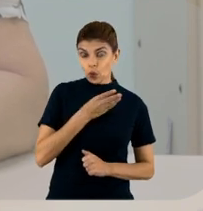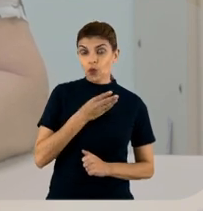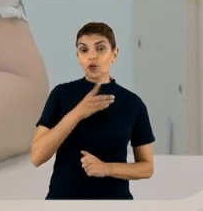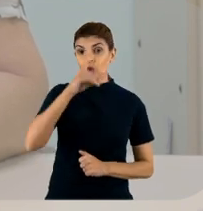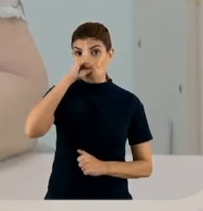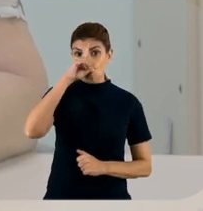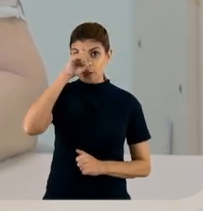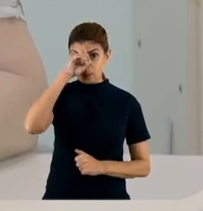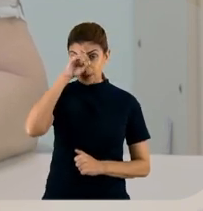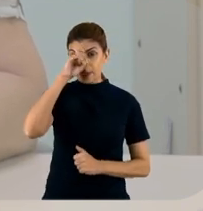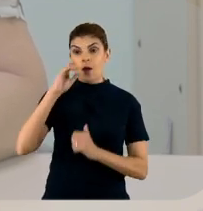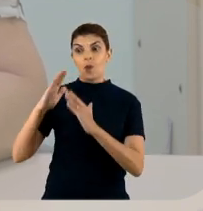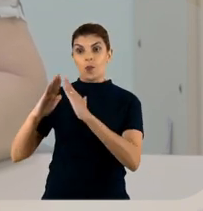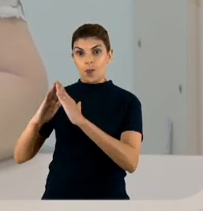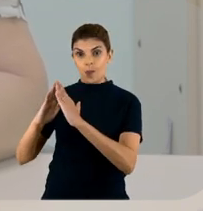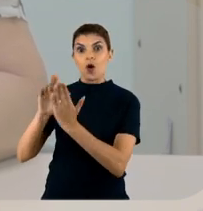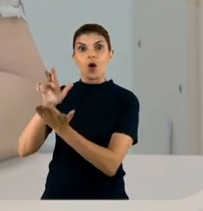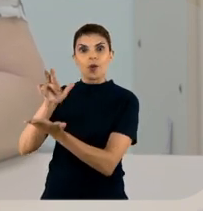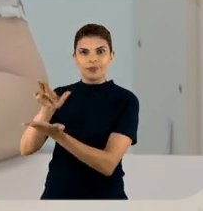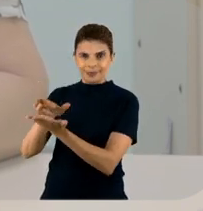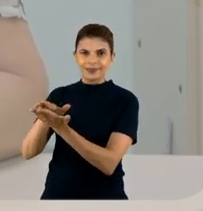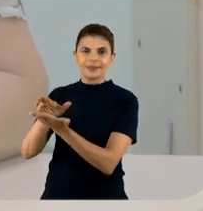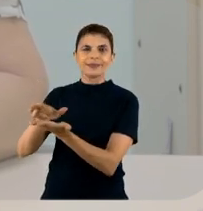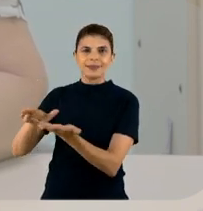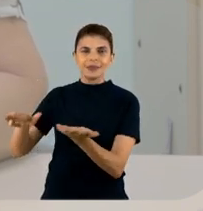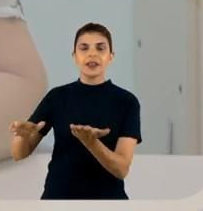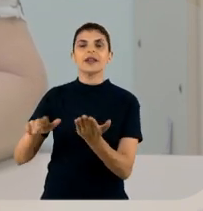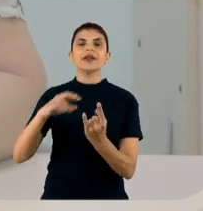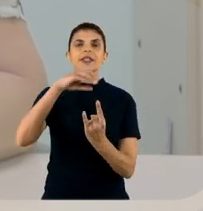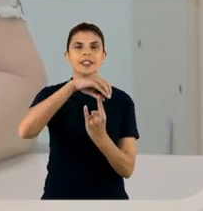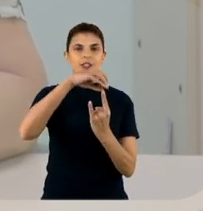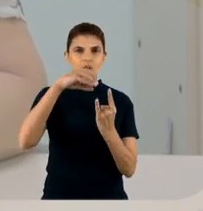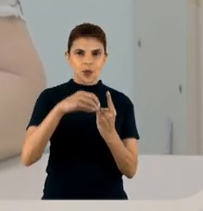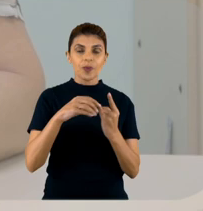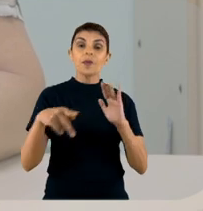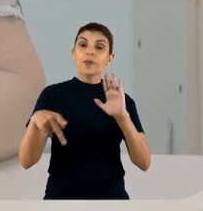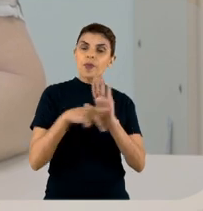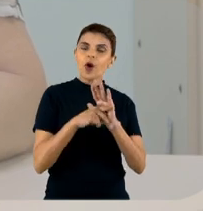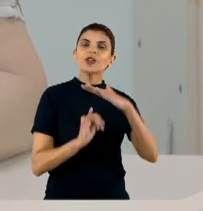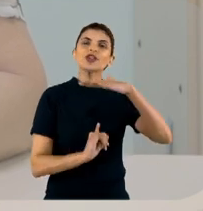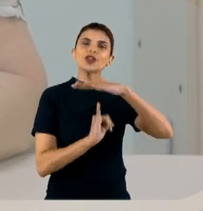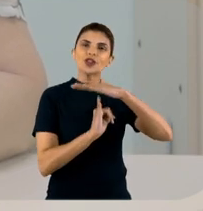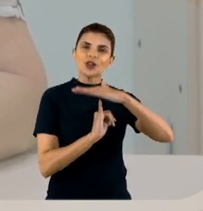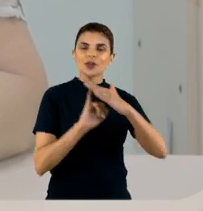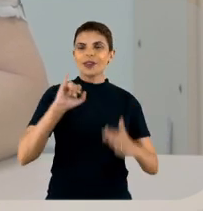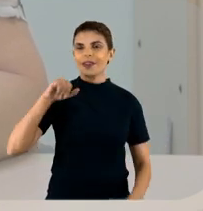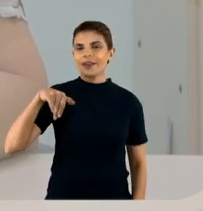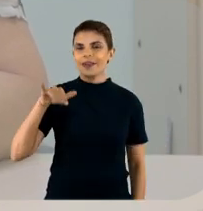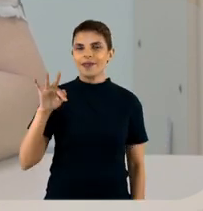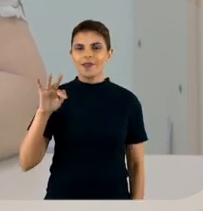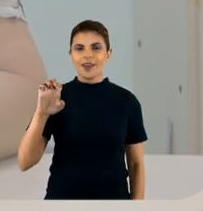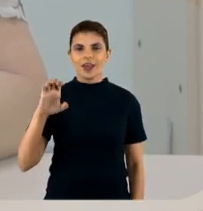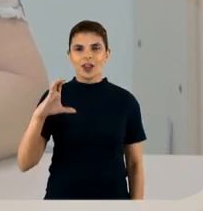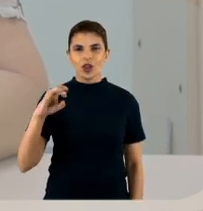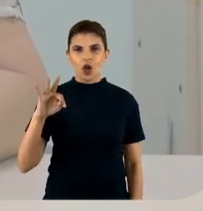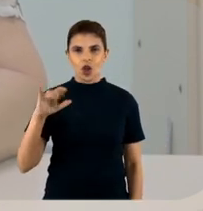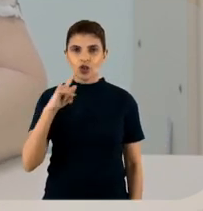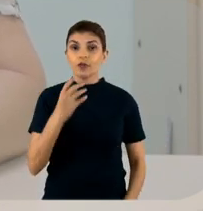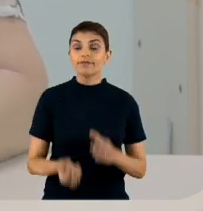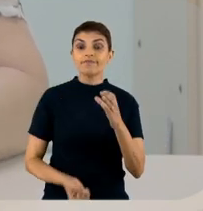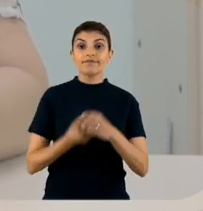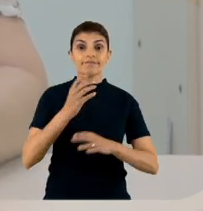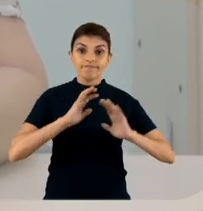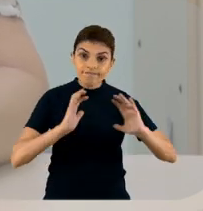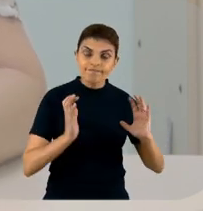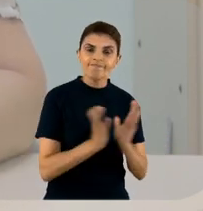Hospital da Fiocruz ele é parte do Instituto Nacional de infectologia e foi uma iniciativa que